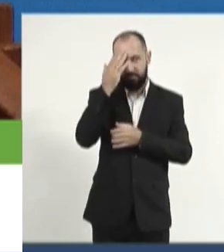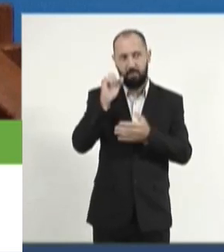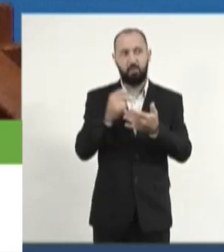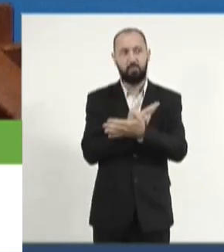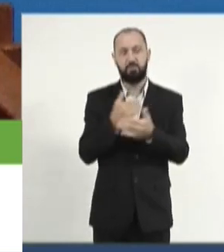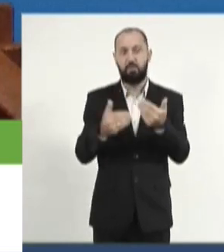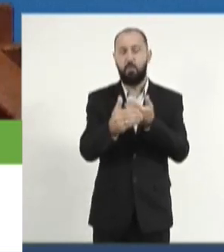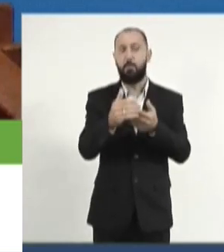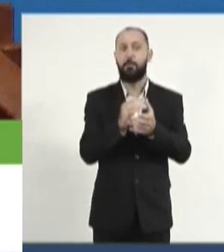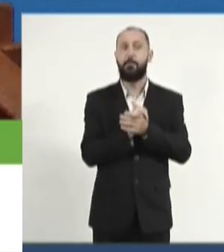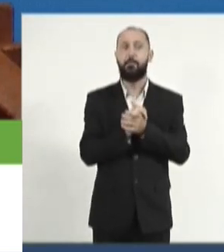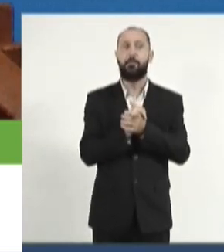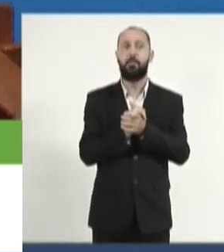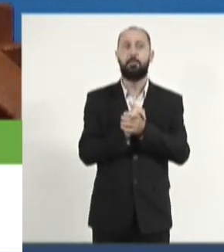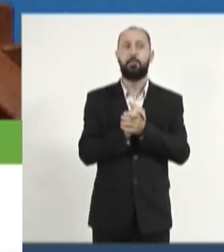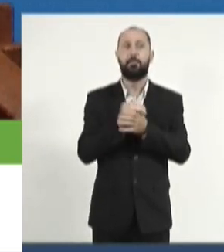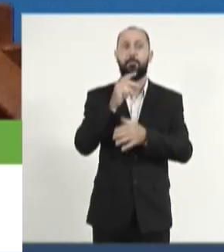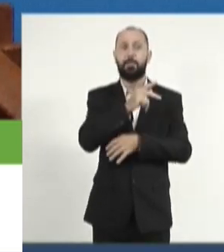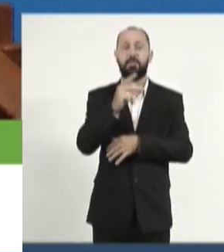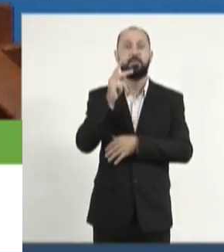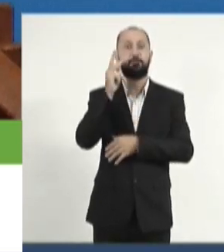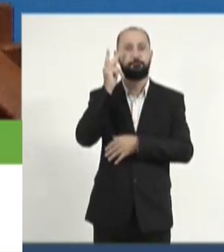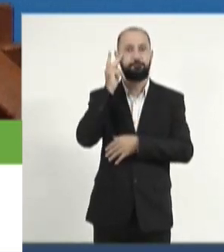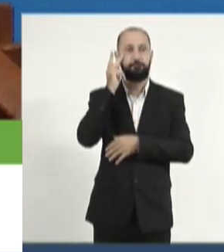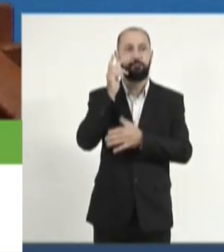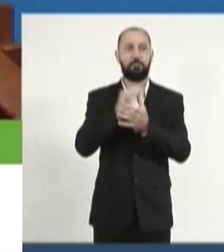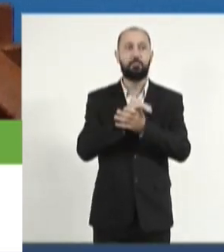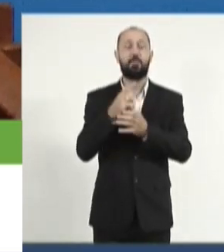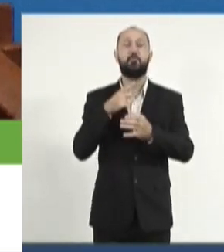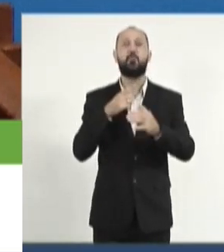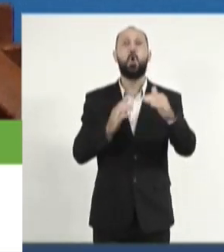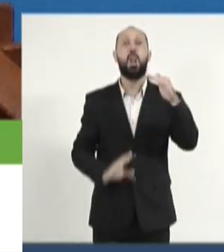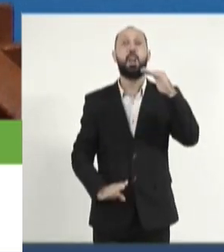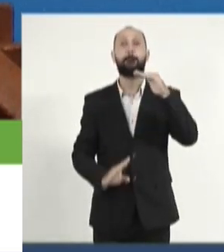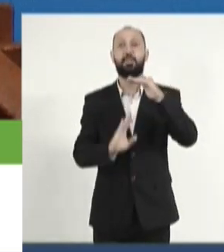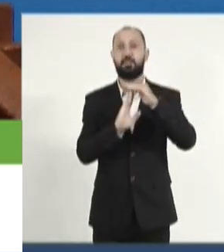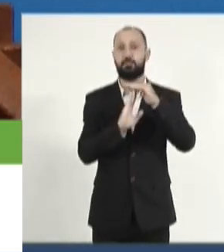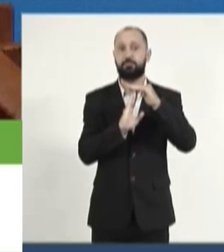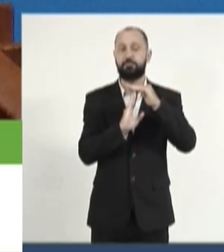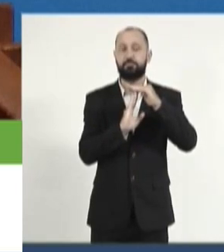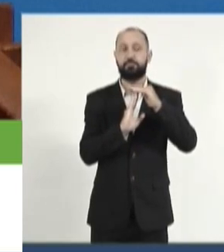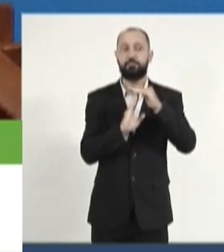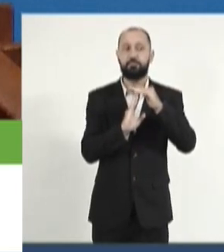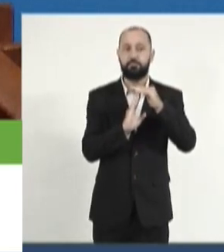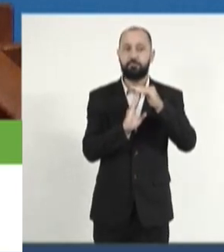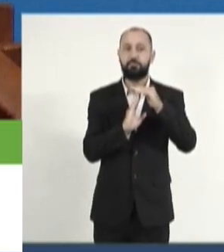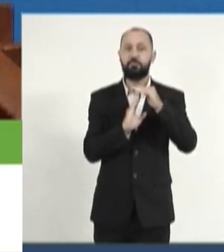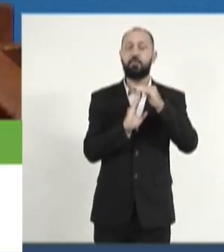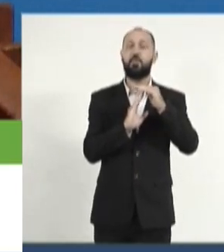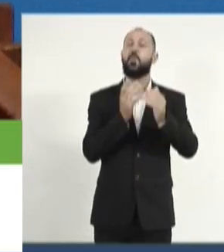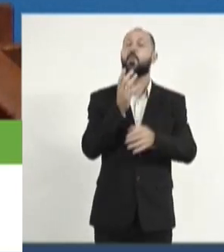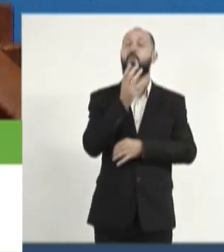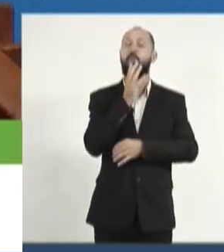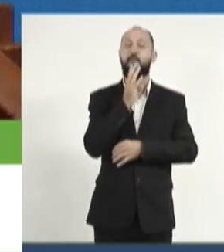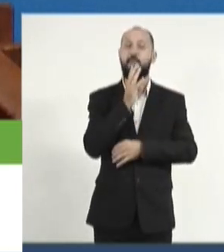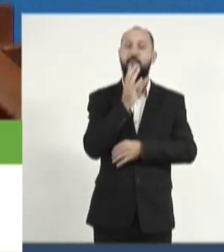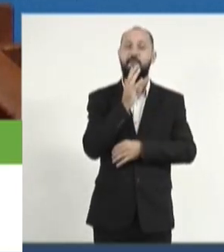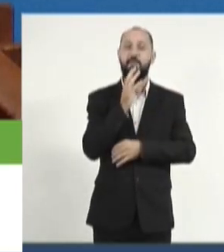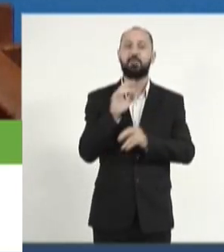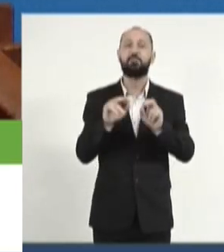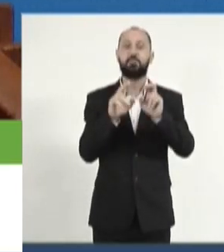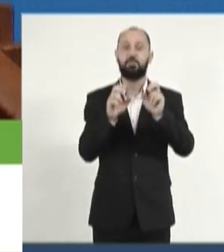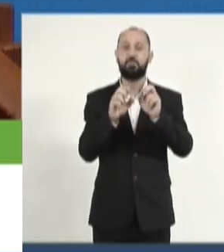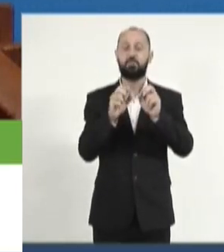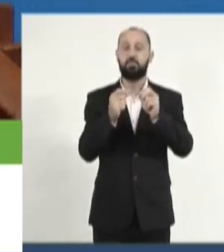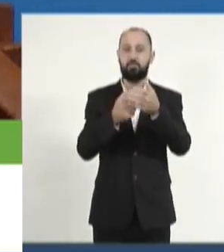aconteceu, presidente Pedro Kemp? Eu fui limitado, como conhecedor das